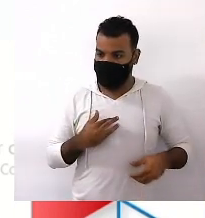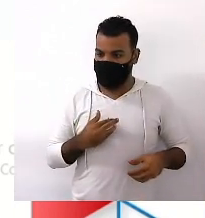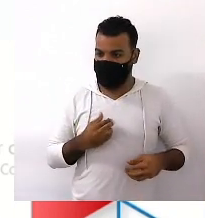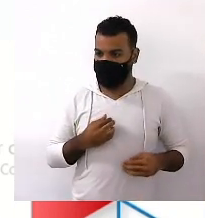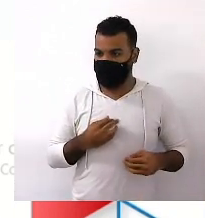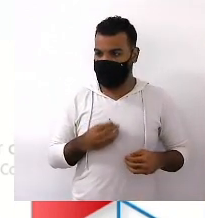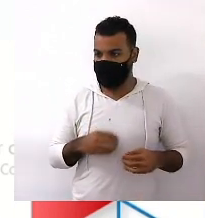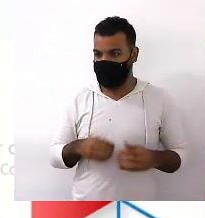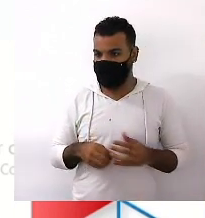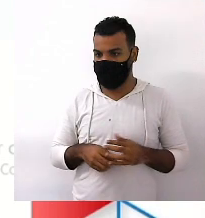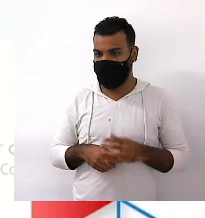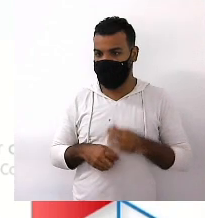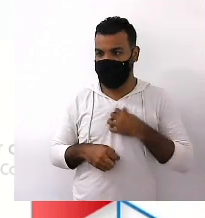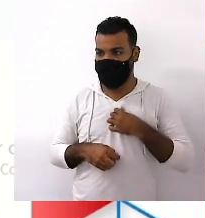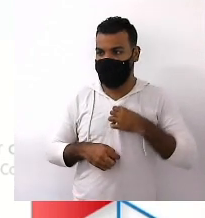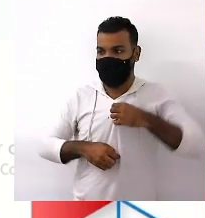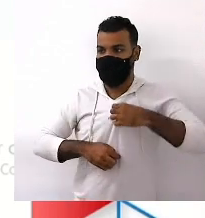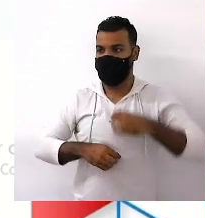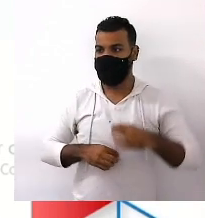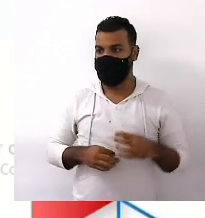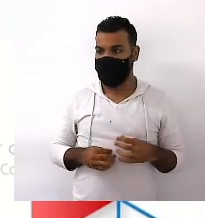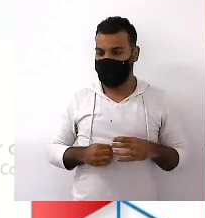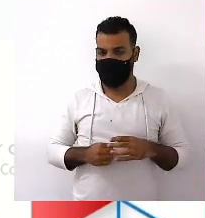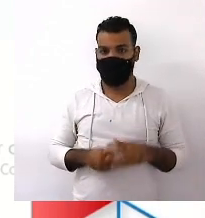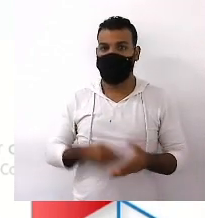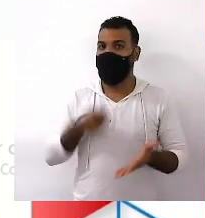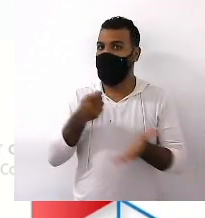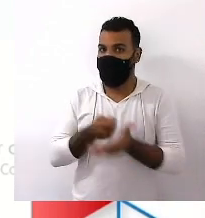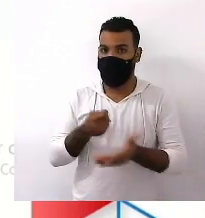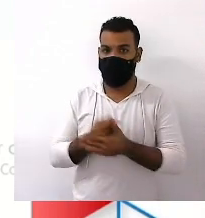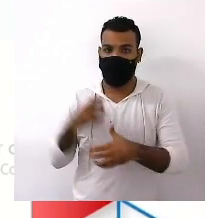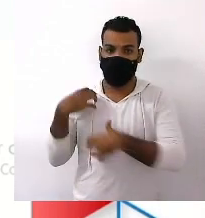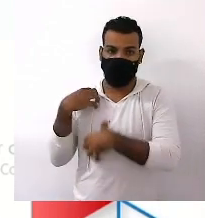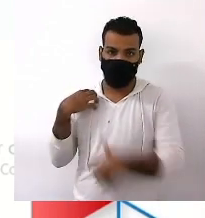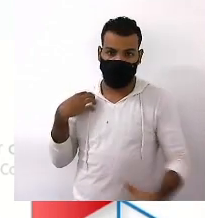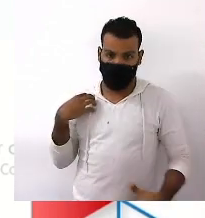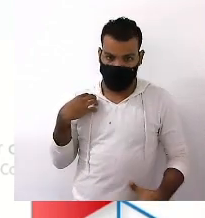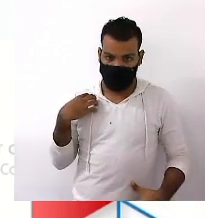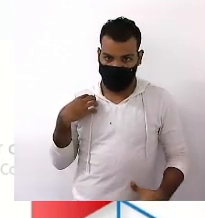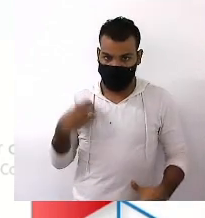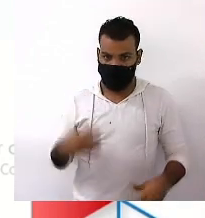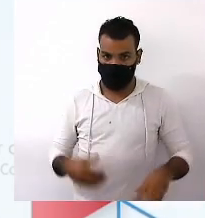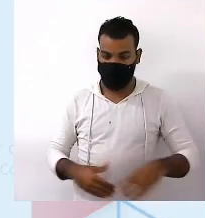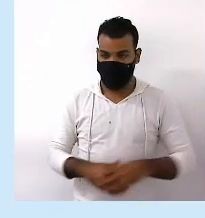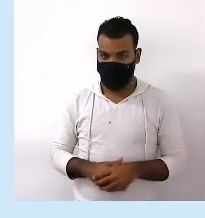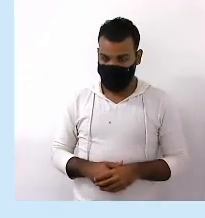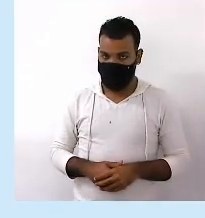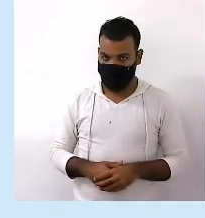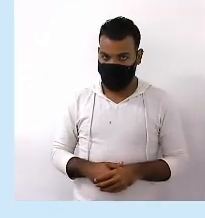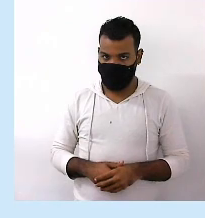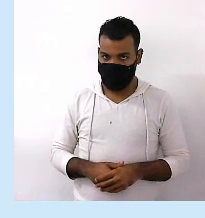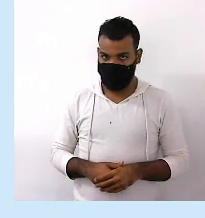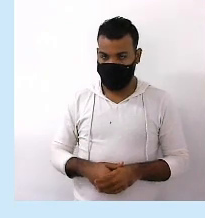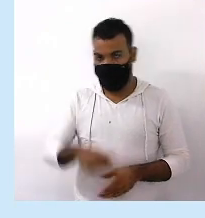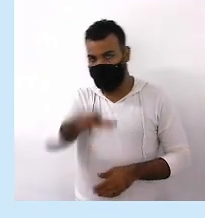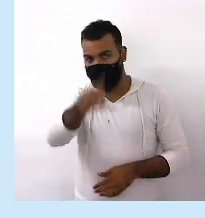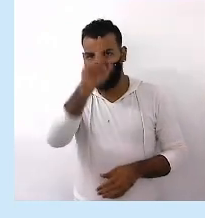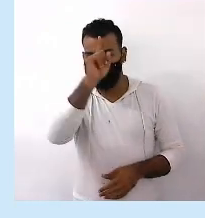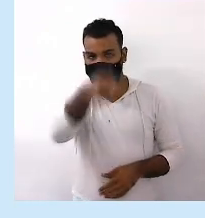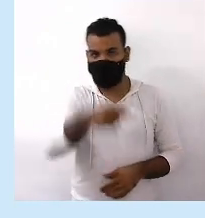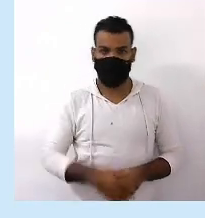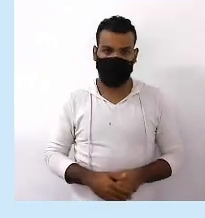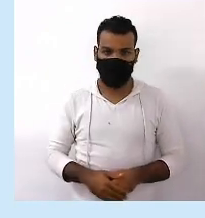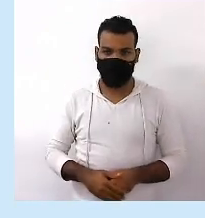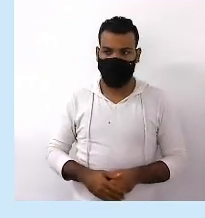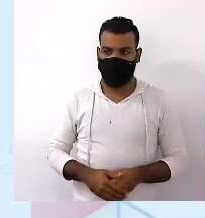Você é obrigado A usar o cinto de segurança Vejam como isso já é Imperativo As crianças